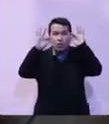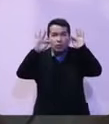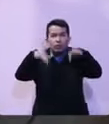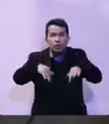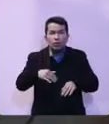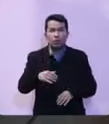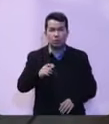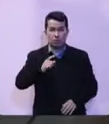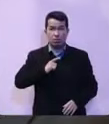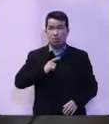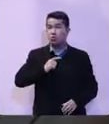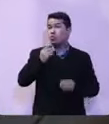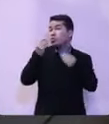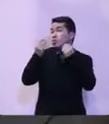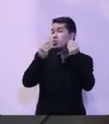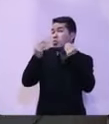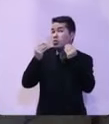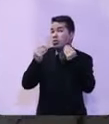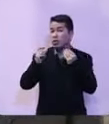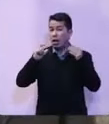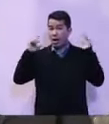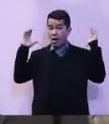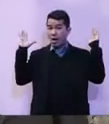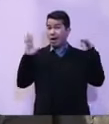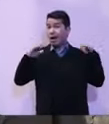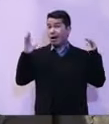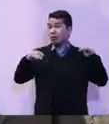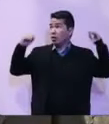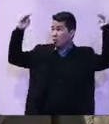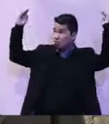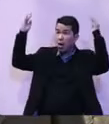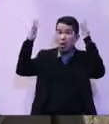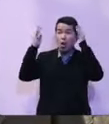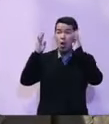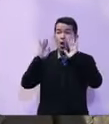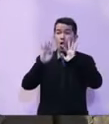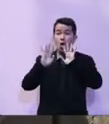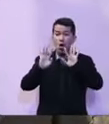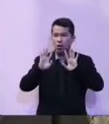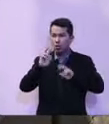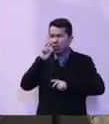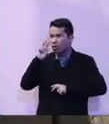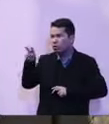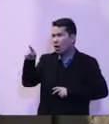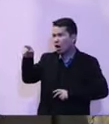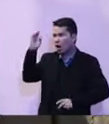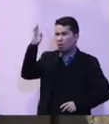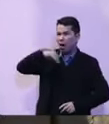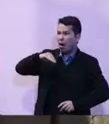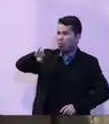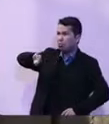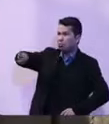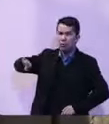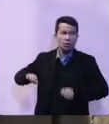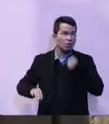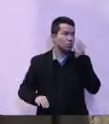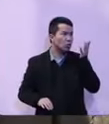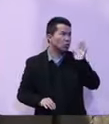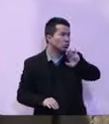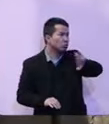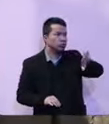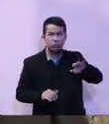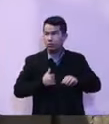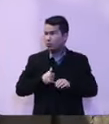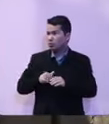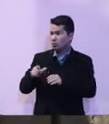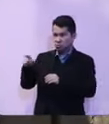sairão e separarão as pessoas más das boas, e jogarão as pessoas más na fornalha de fogo, e aí elas